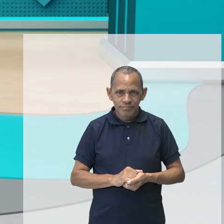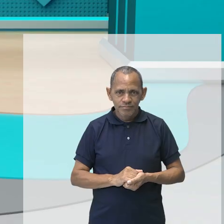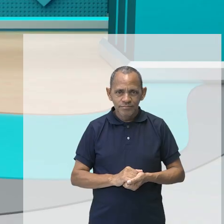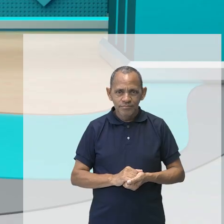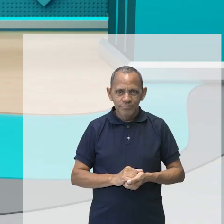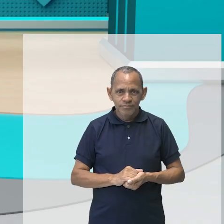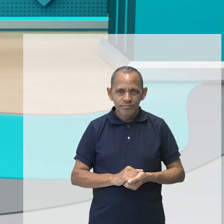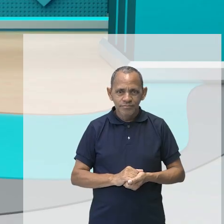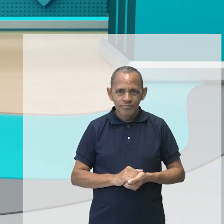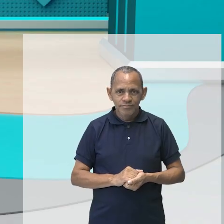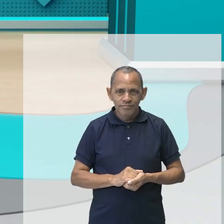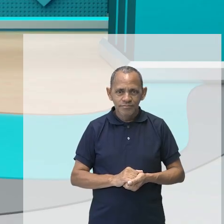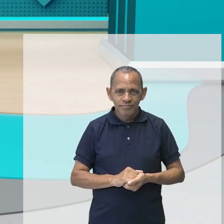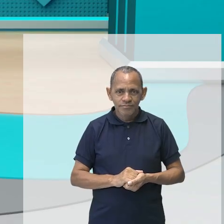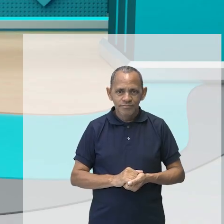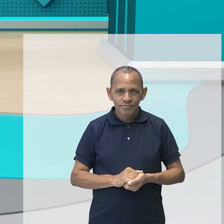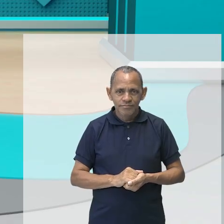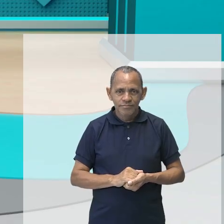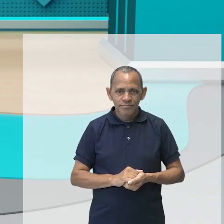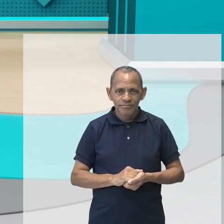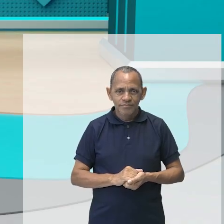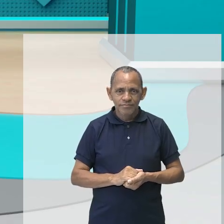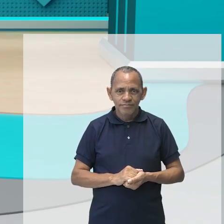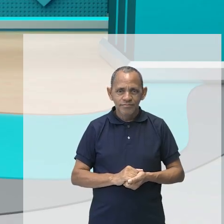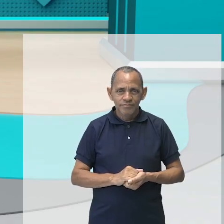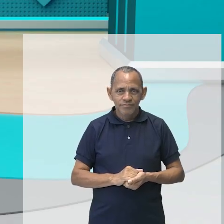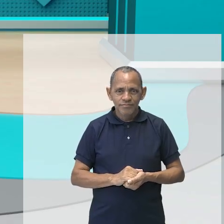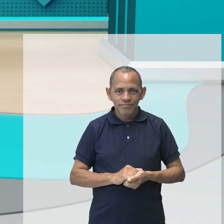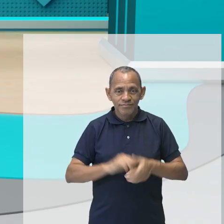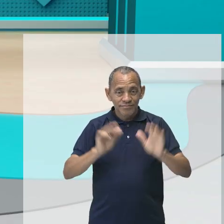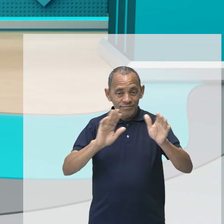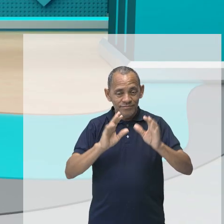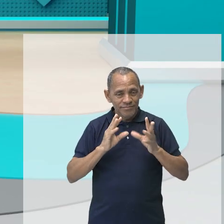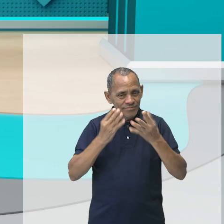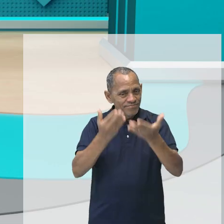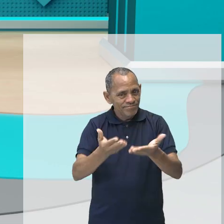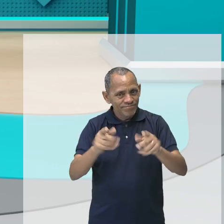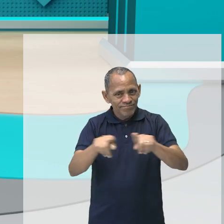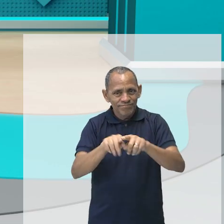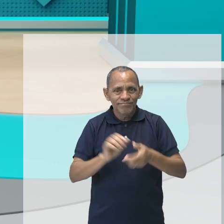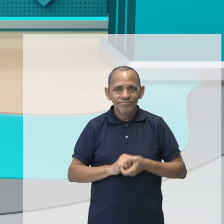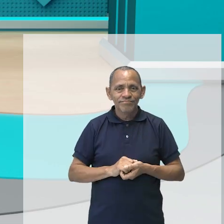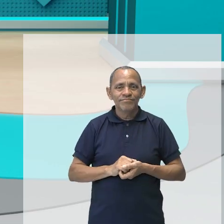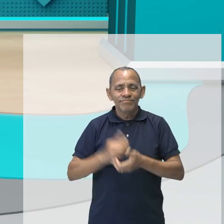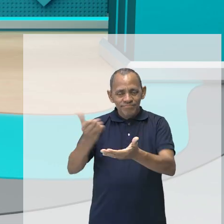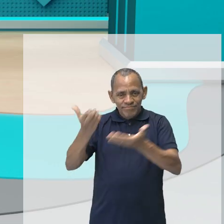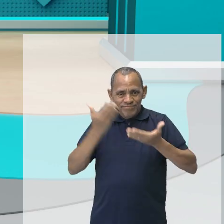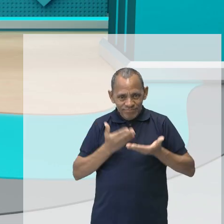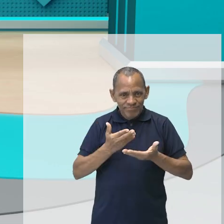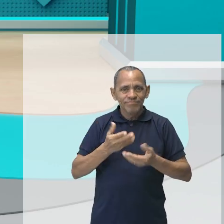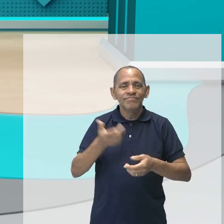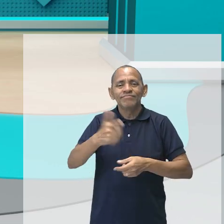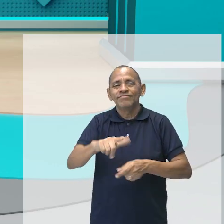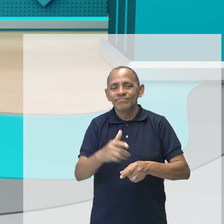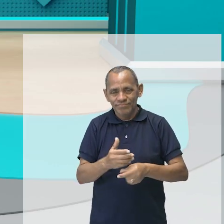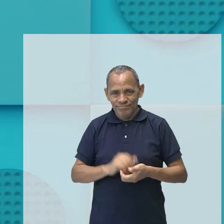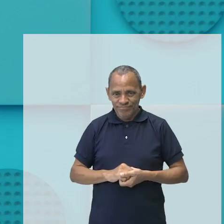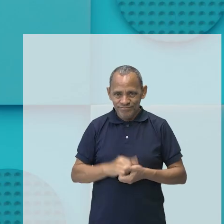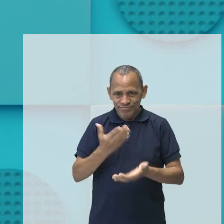Hello everyone, welcome to one more class. Olá todo mundo, bem-vindo a mais uma aula de